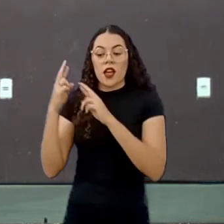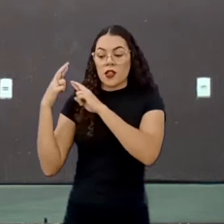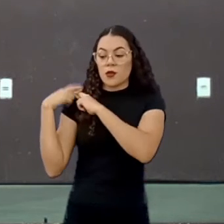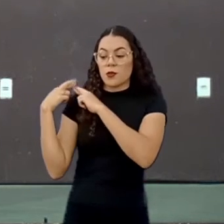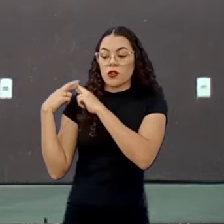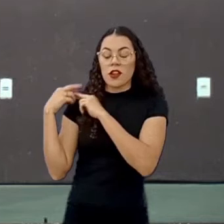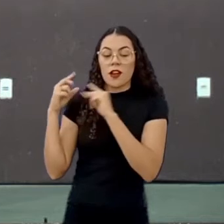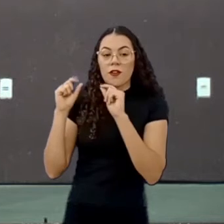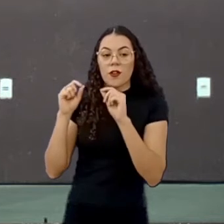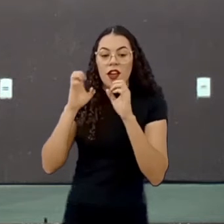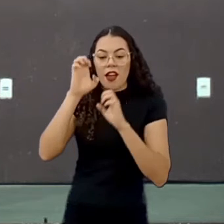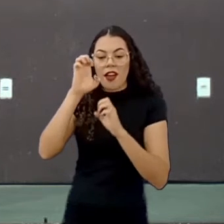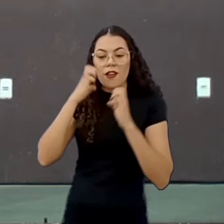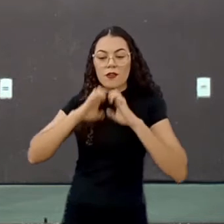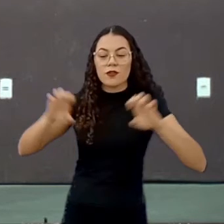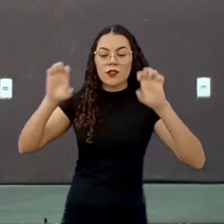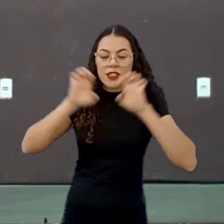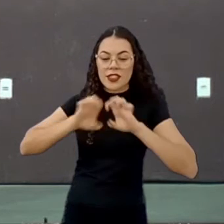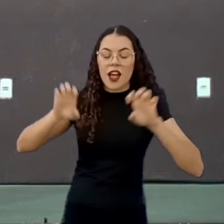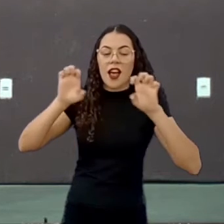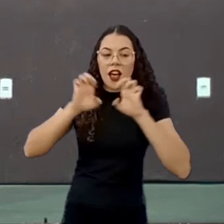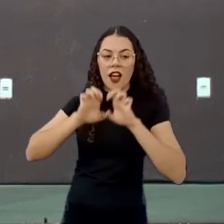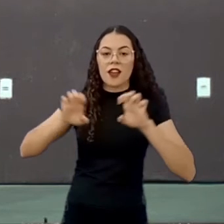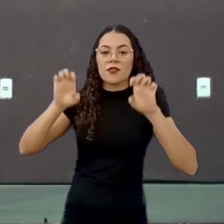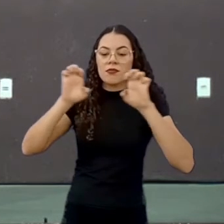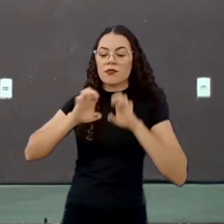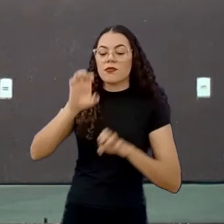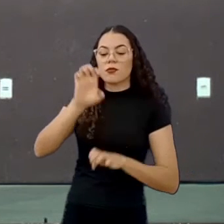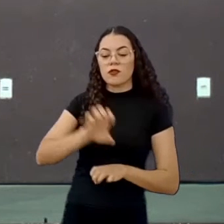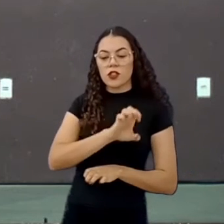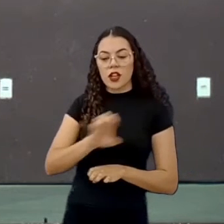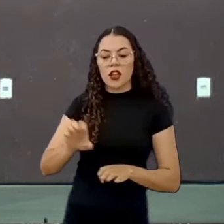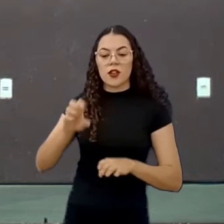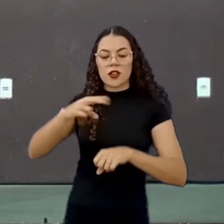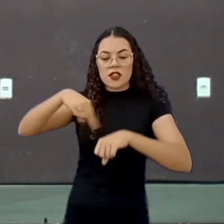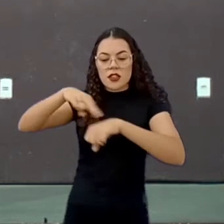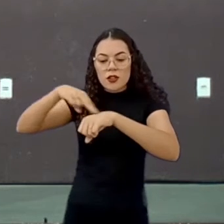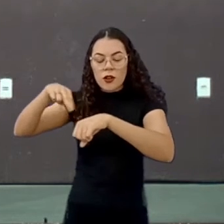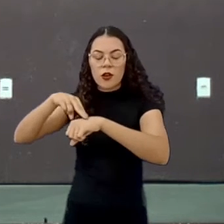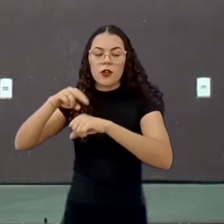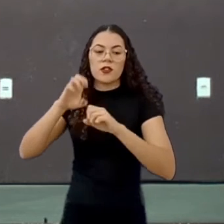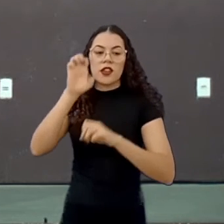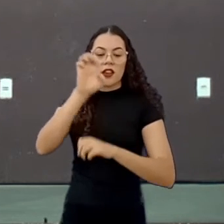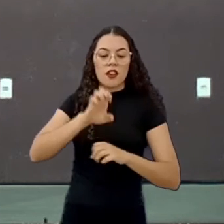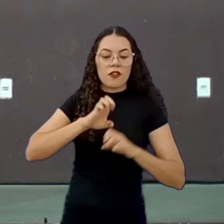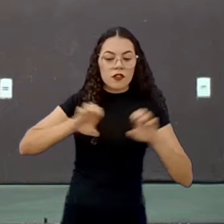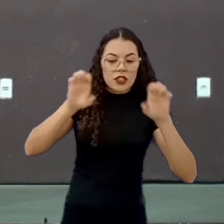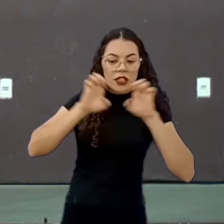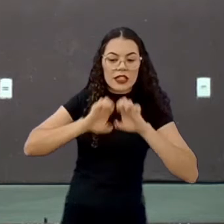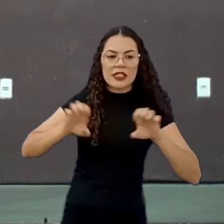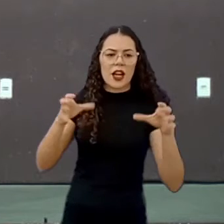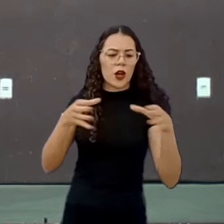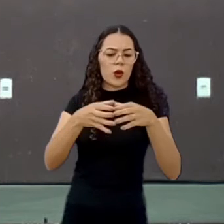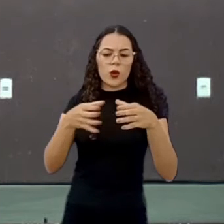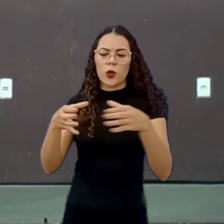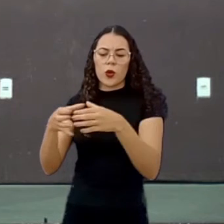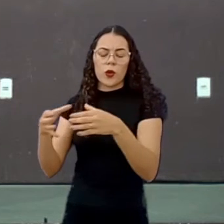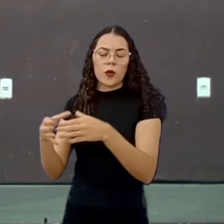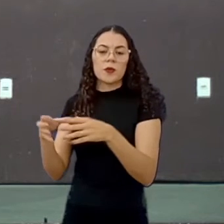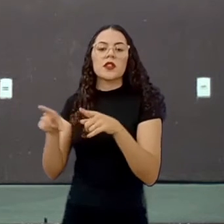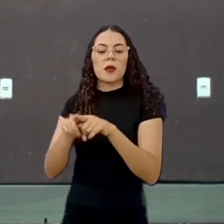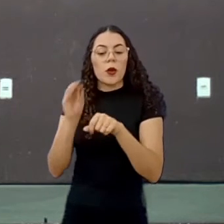por evangelizar, levar a palavra de Deus, levar o evangelho às nações, levar o evangelho a várias comunidades e